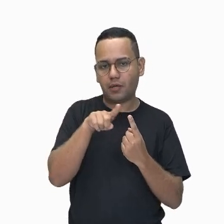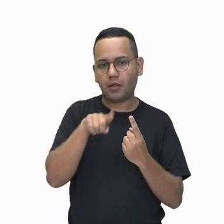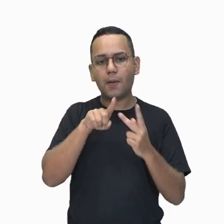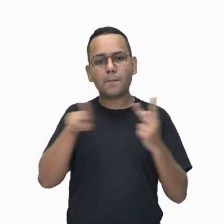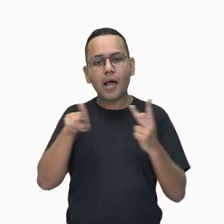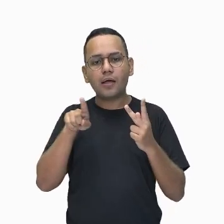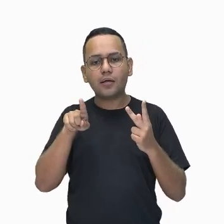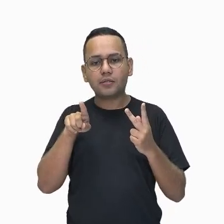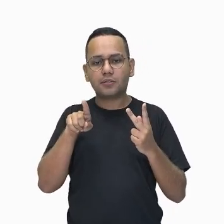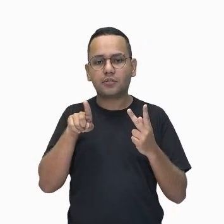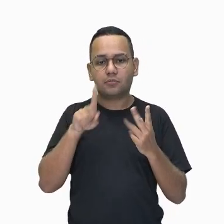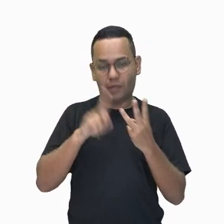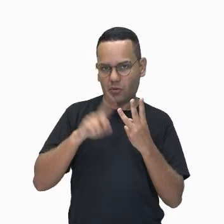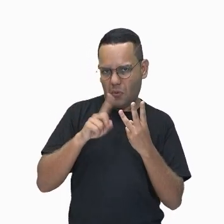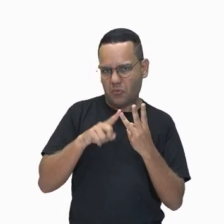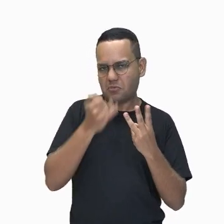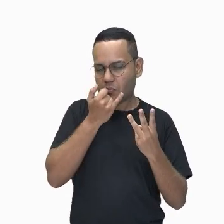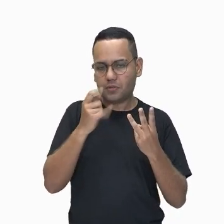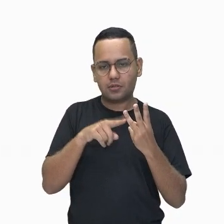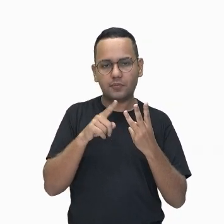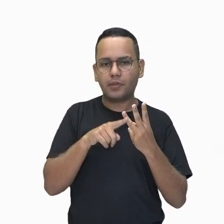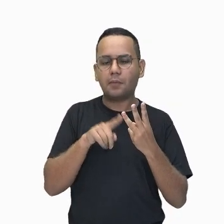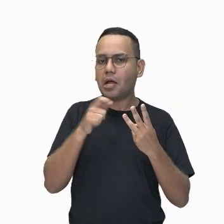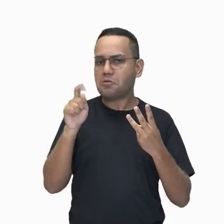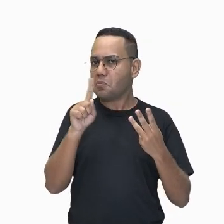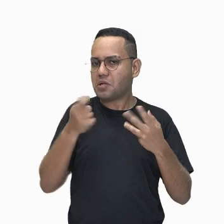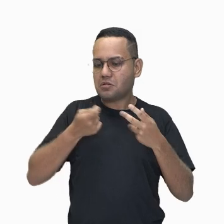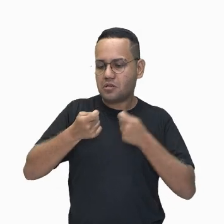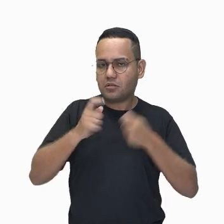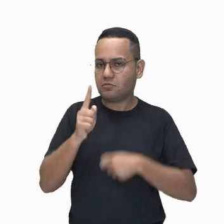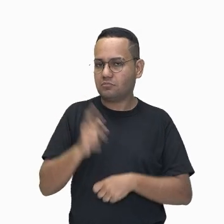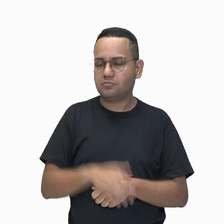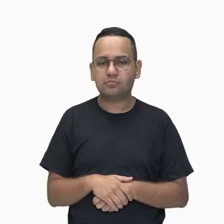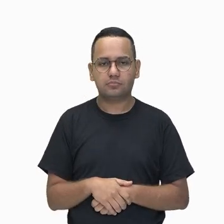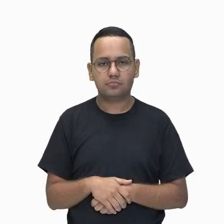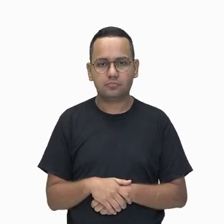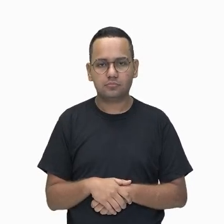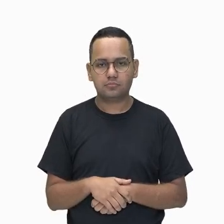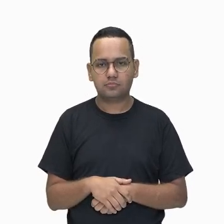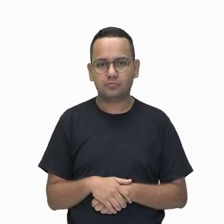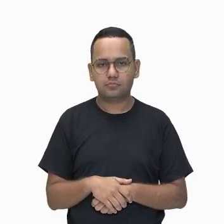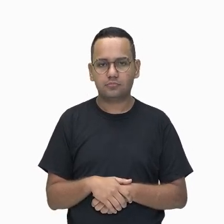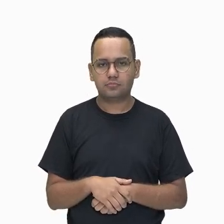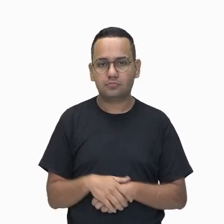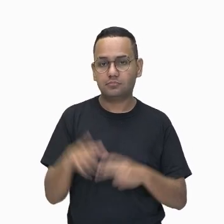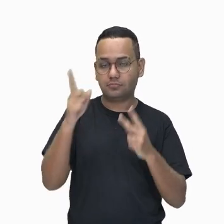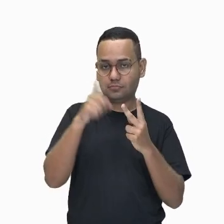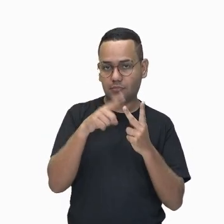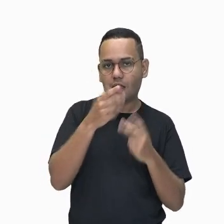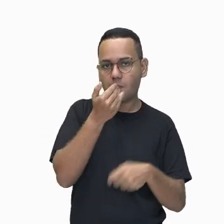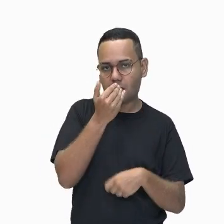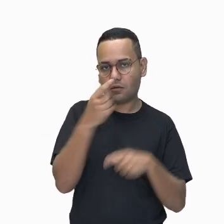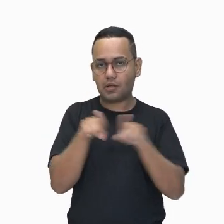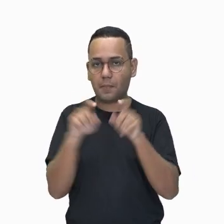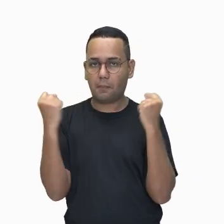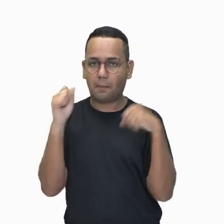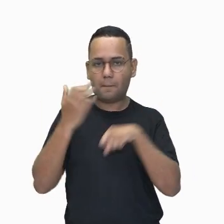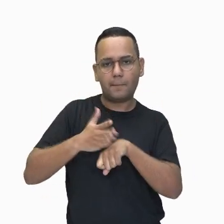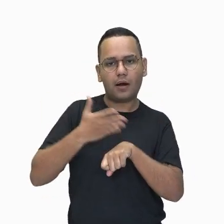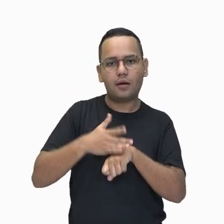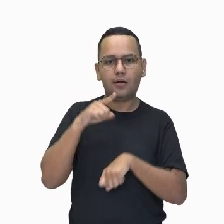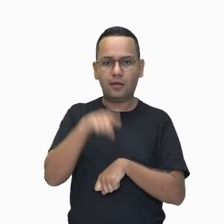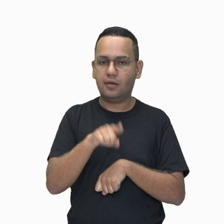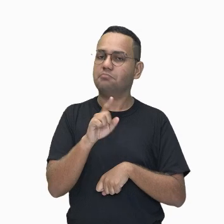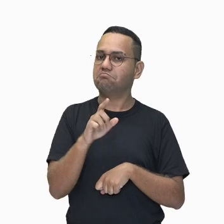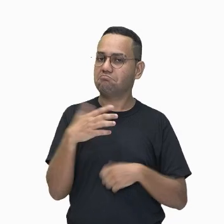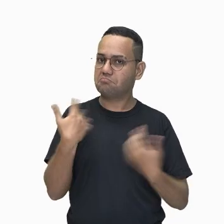tão restritiva. Ainda sobre a alimentação, olha só, e o treino, né, ele pode se considerar um cara